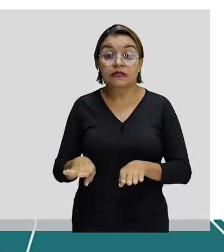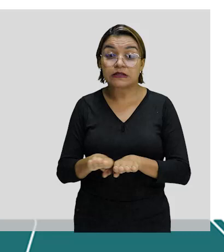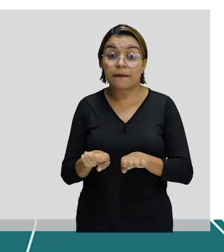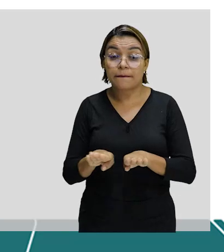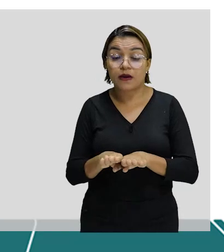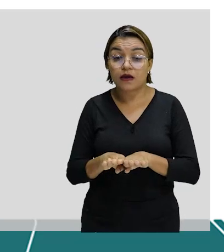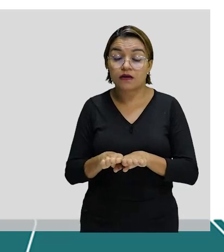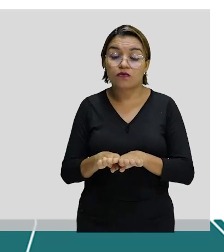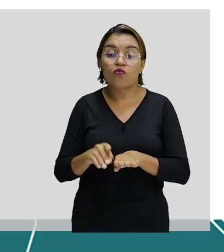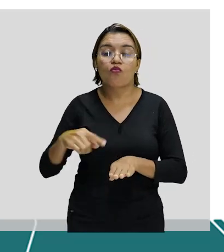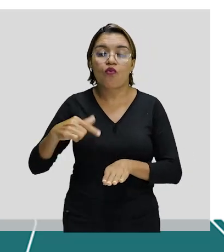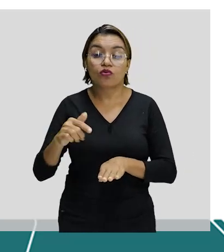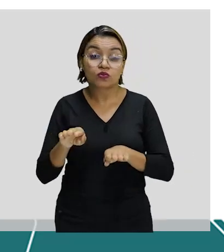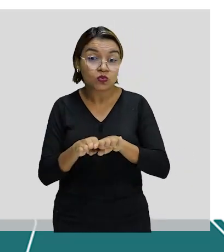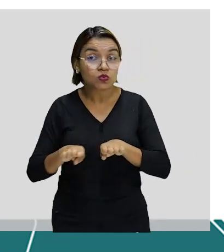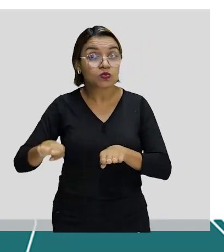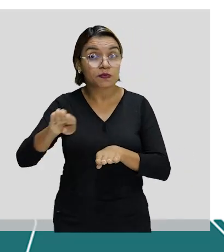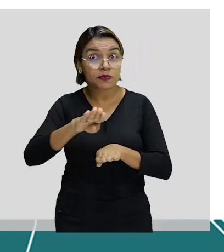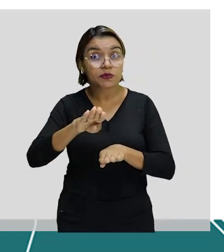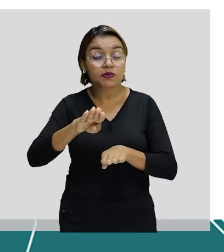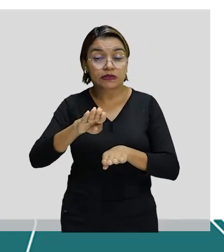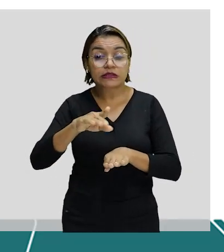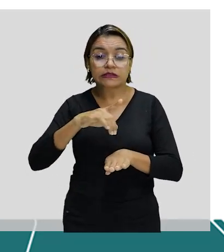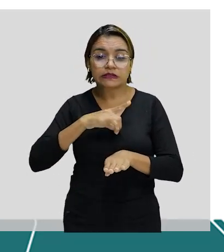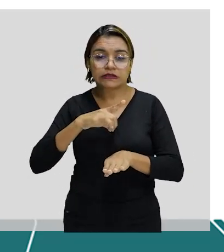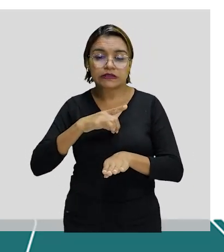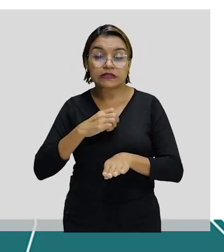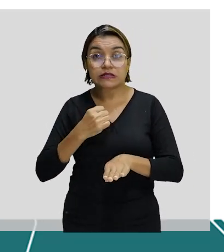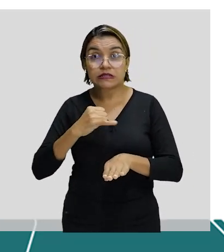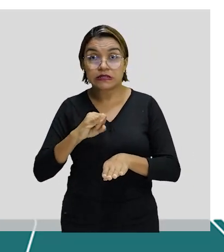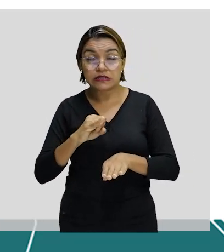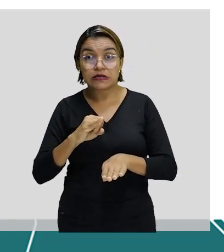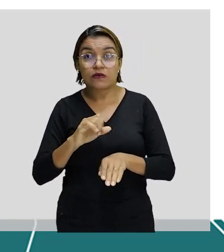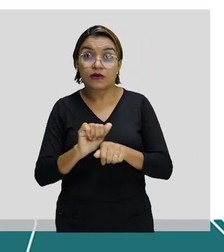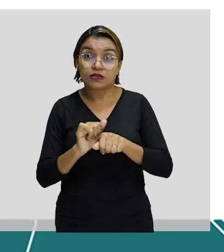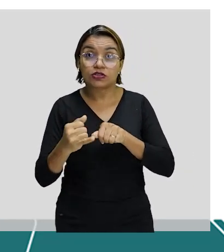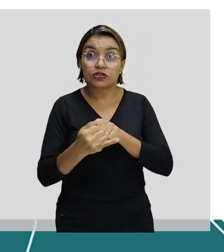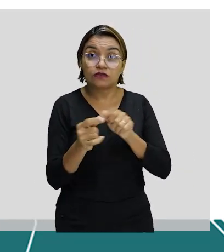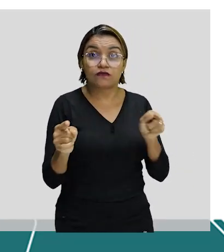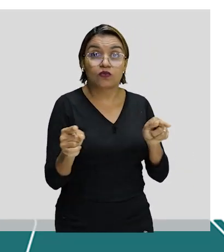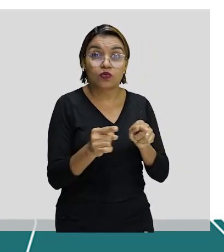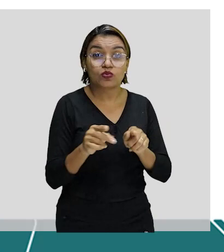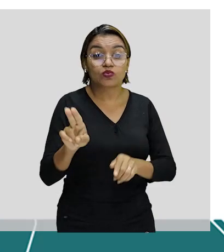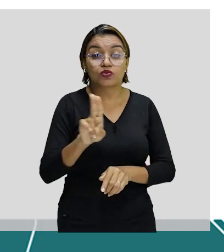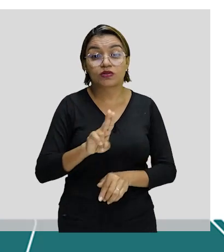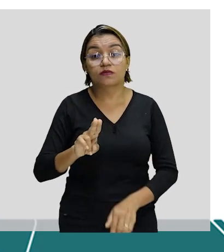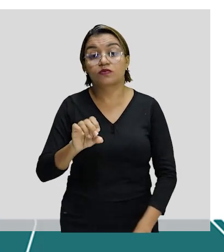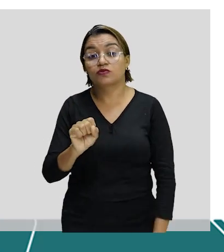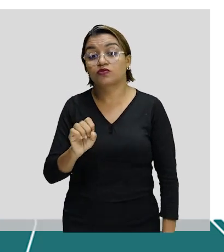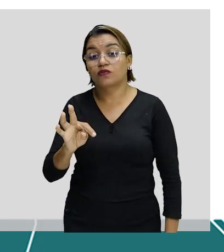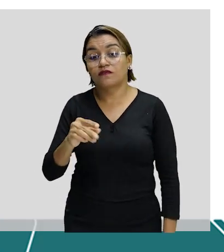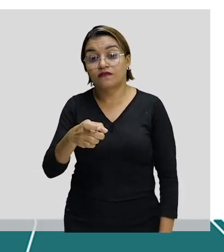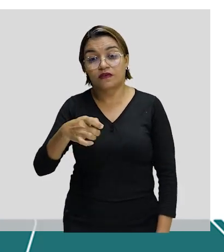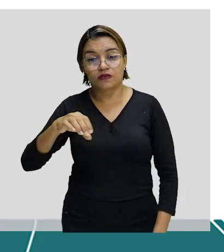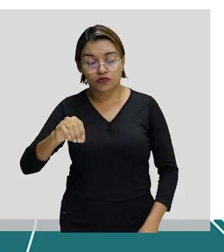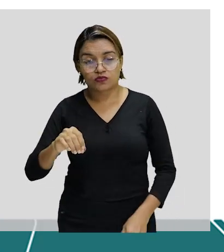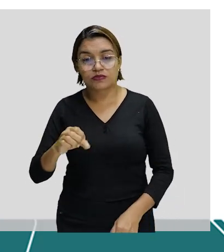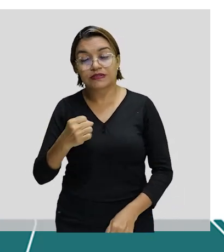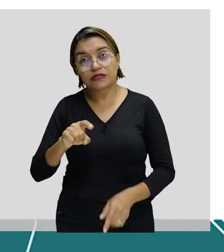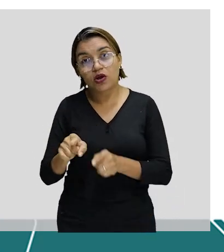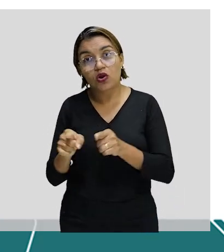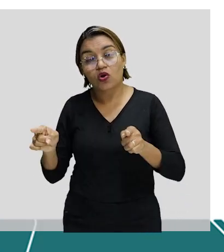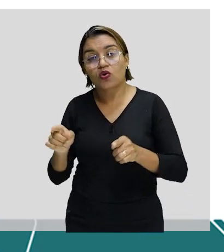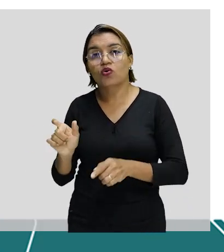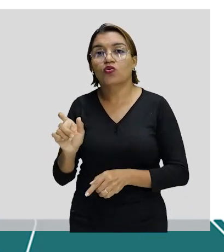superlativo de superioridade, a mesma regrinha. Se o adjetivo é curto, usamos um sufixo. Tá? Se o adjetivo é longo, usamos